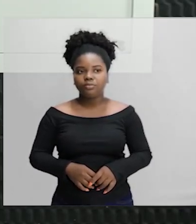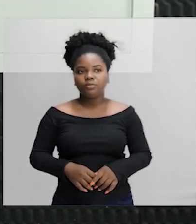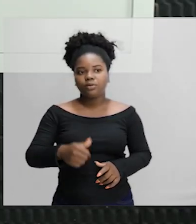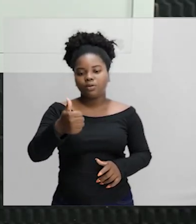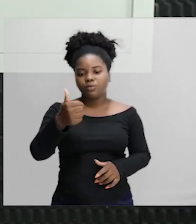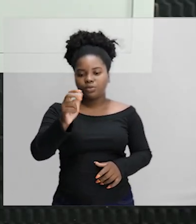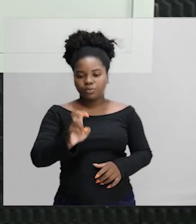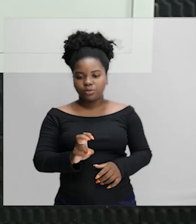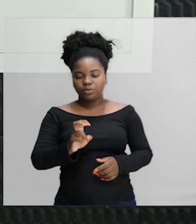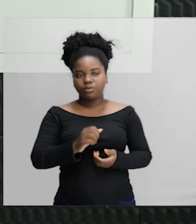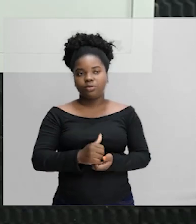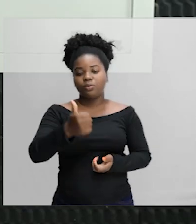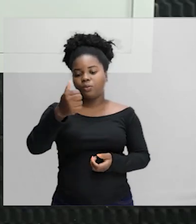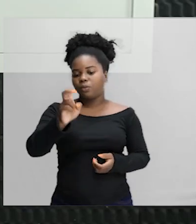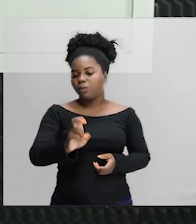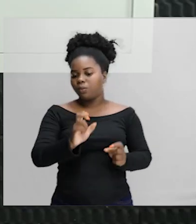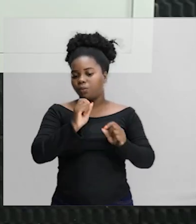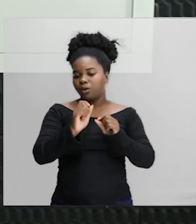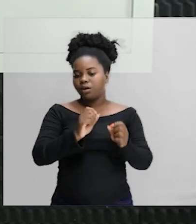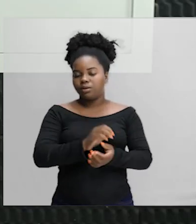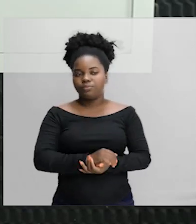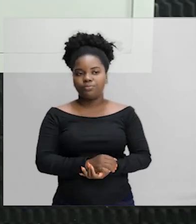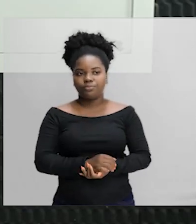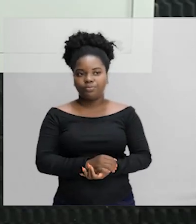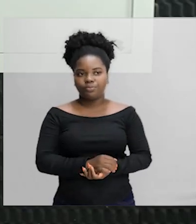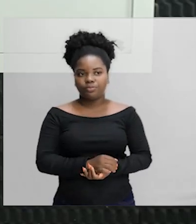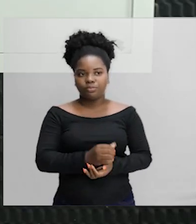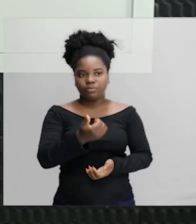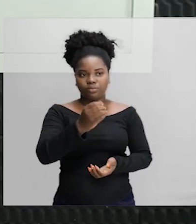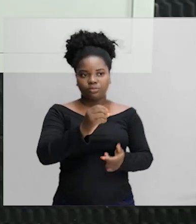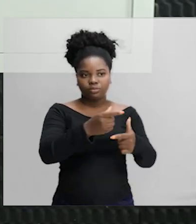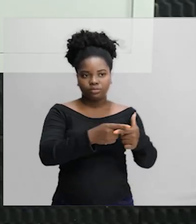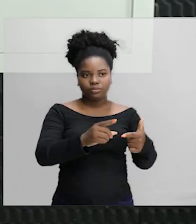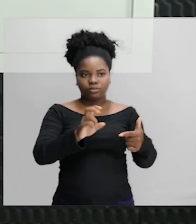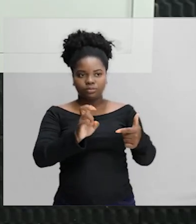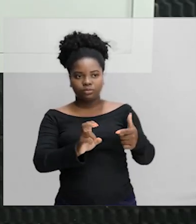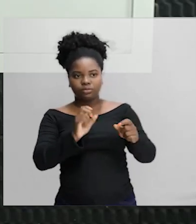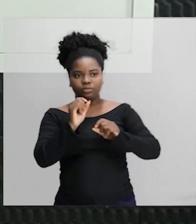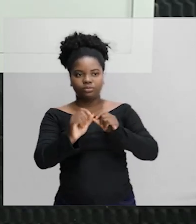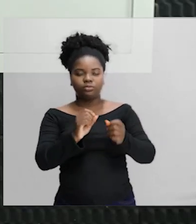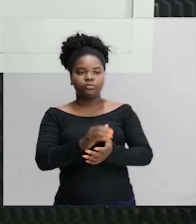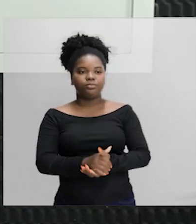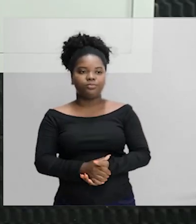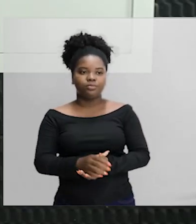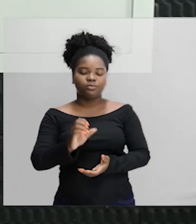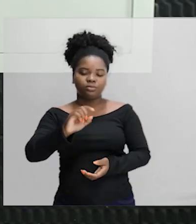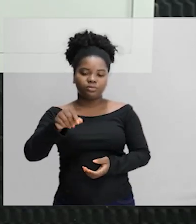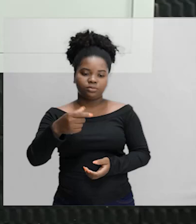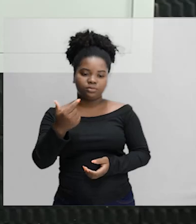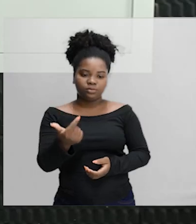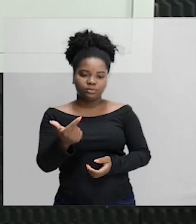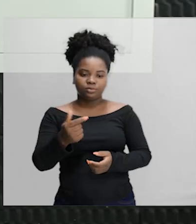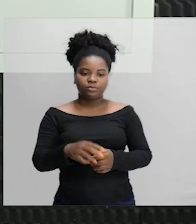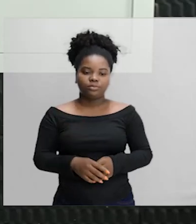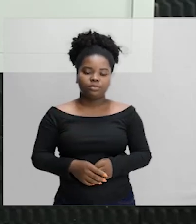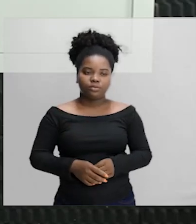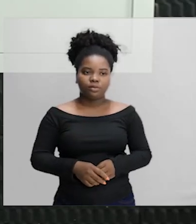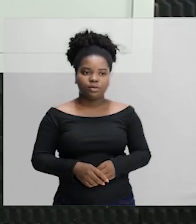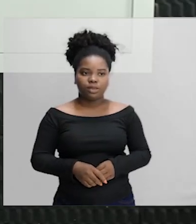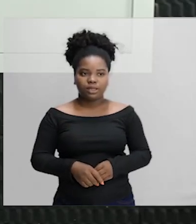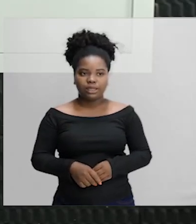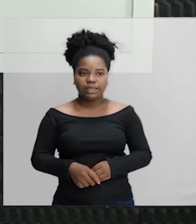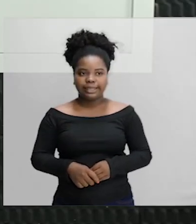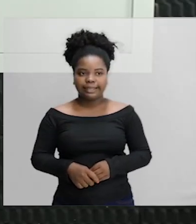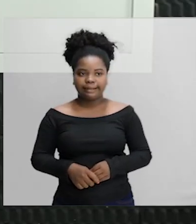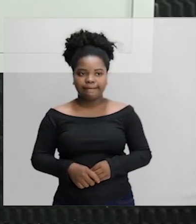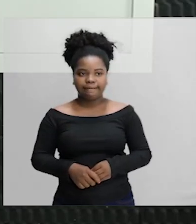5. 1 sobre 5, 10 dividido por 5, né, dá 2. Então, 1 sobre 5 é